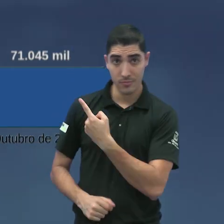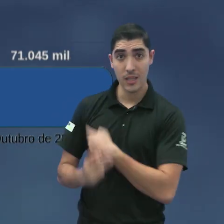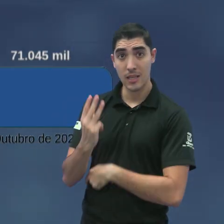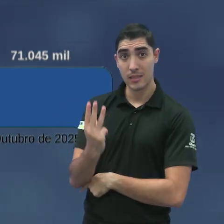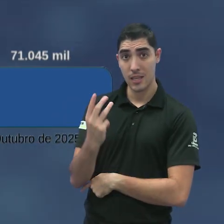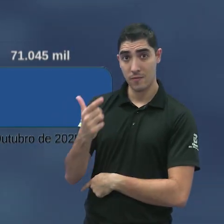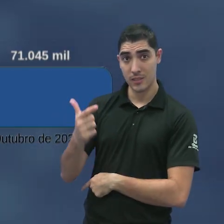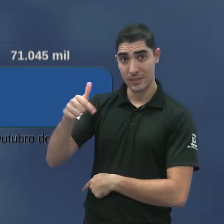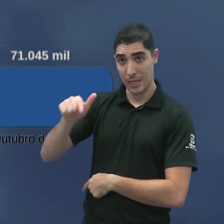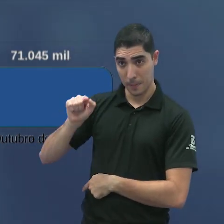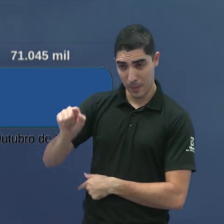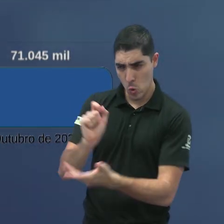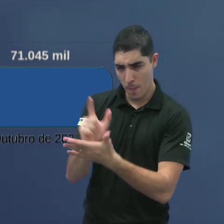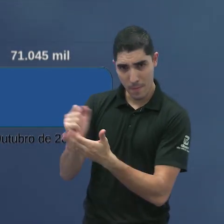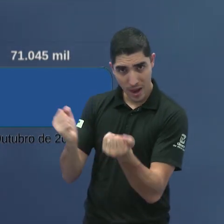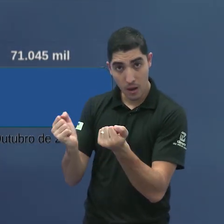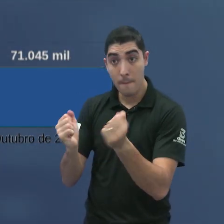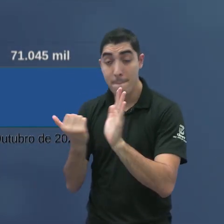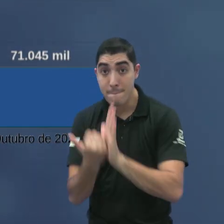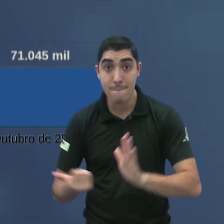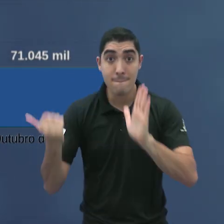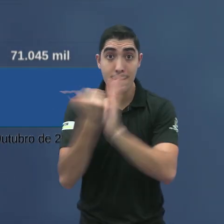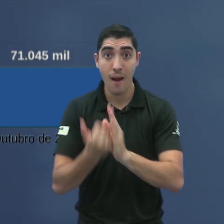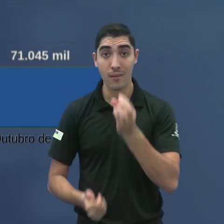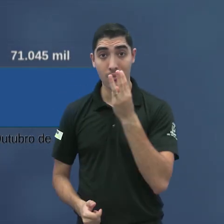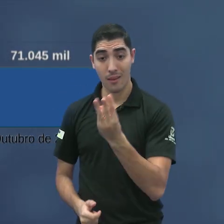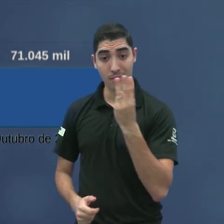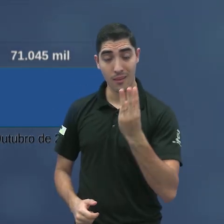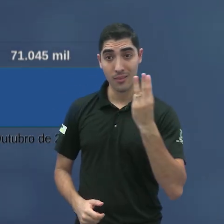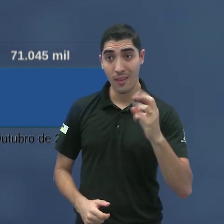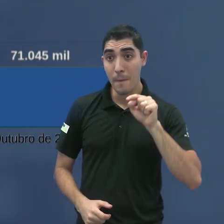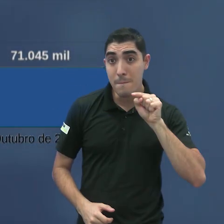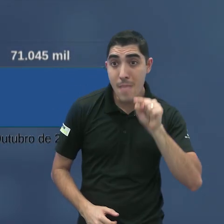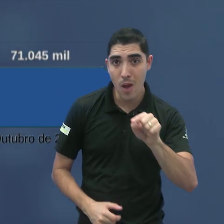quase 334 mil veículos, né? Um aumento de